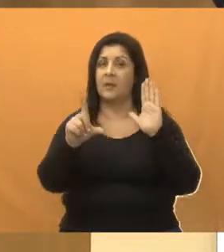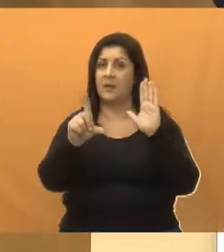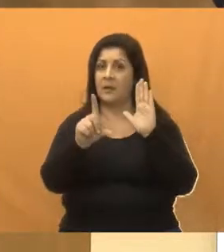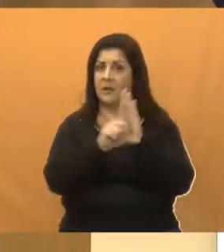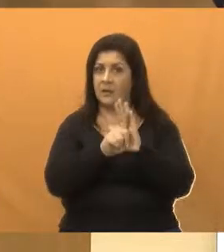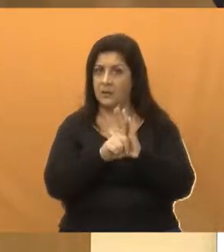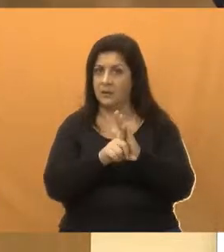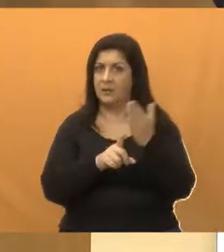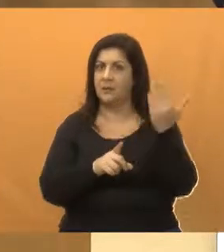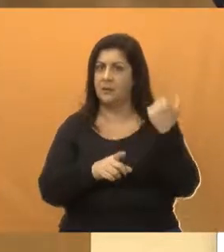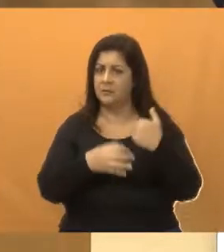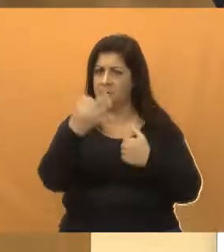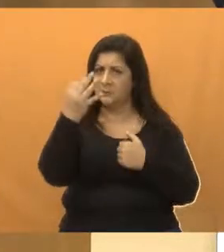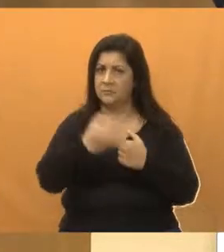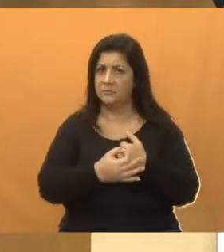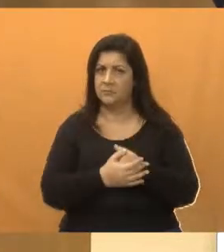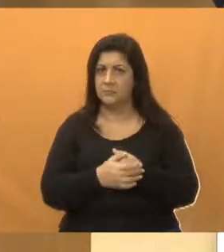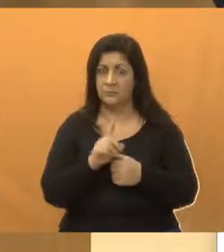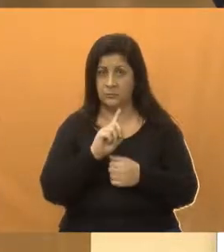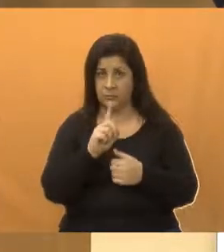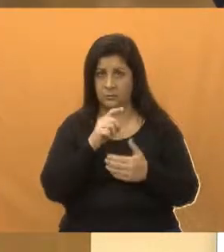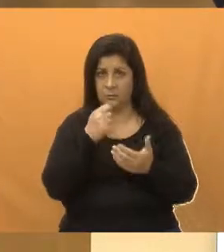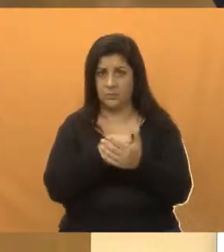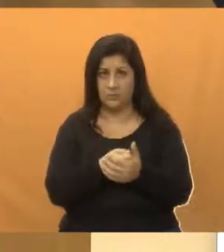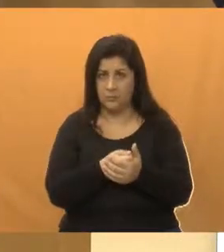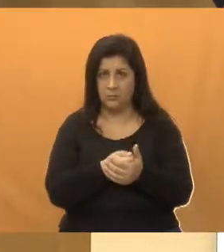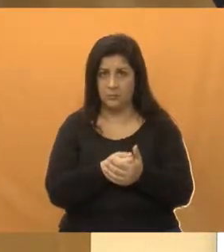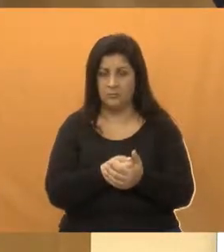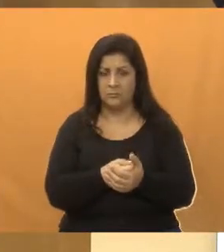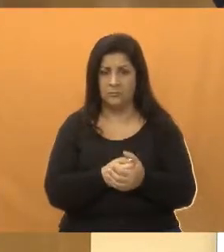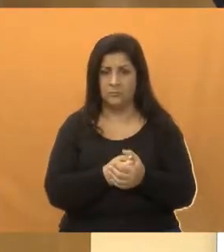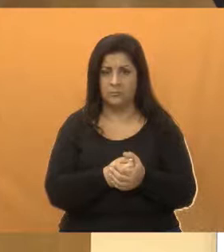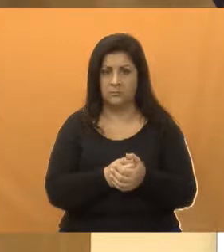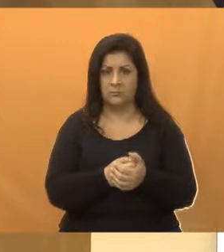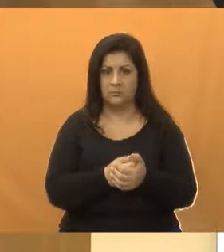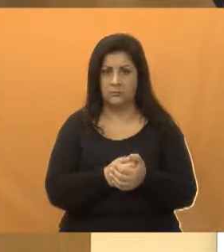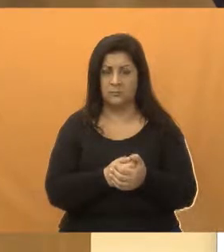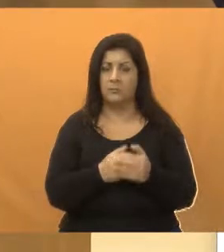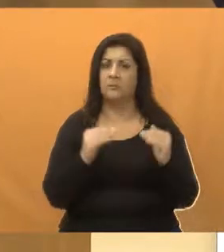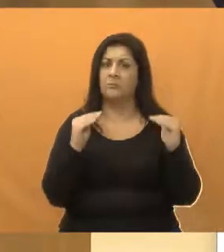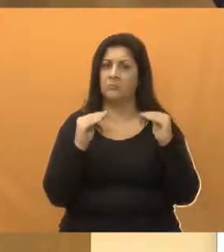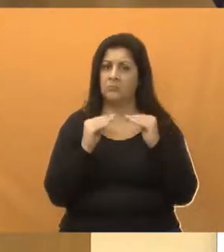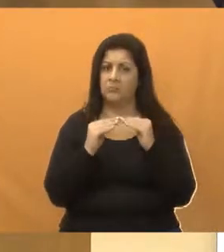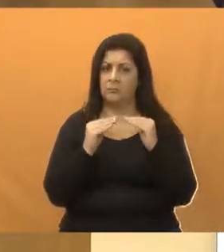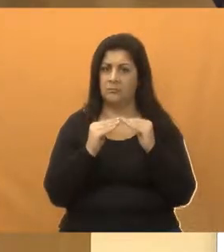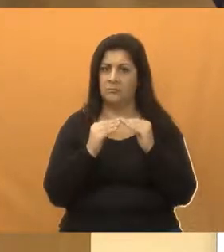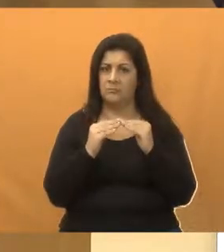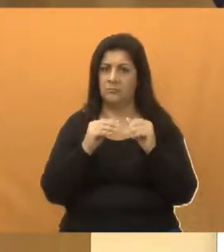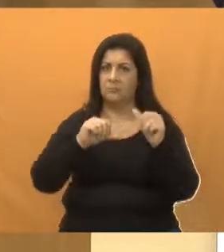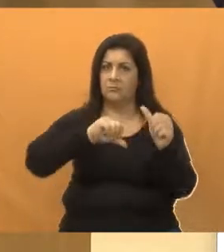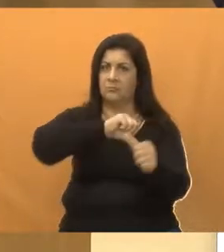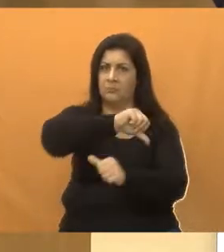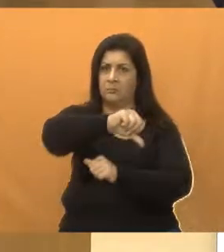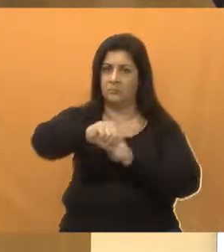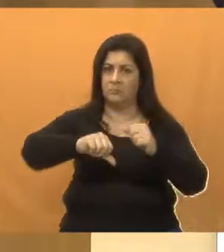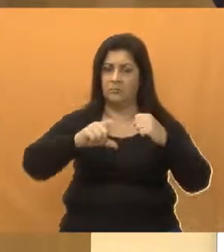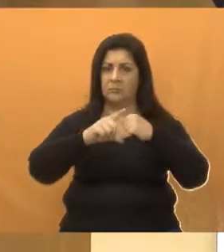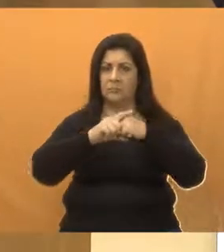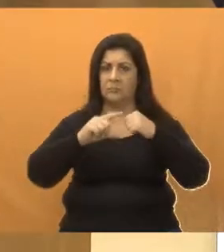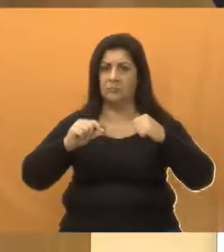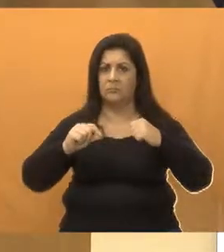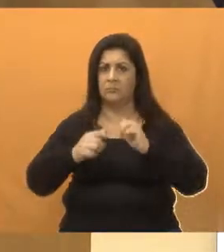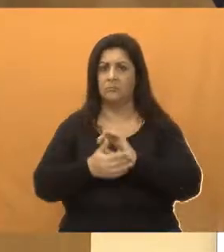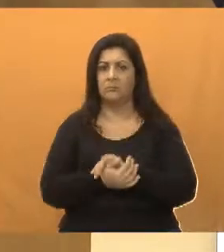naquele momento foi isso. Então, não pagaram as contas. A gente até concordou com a mudança desse artigo,